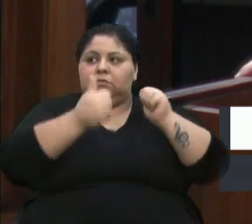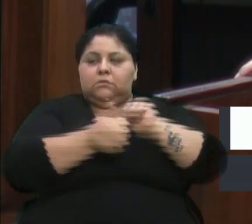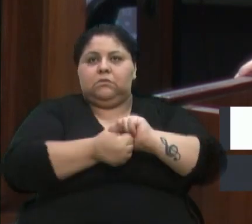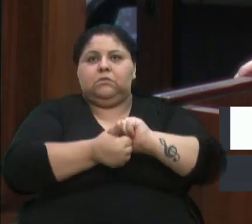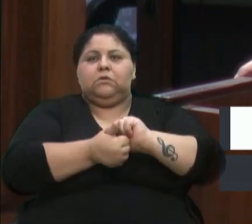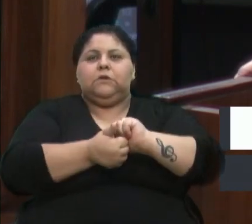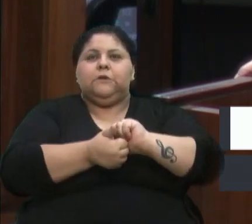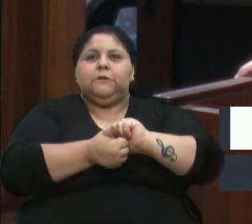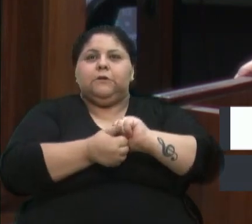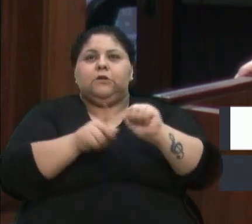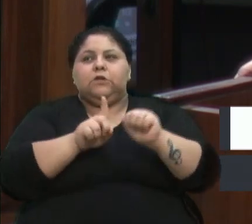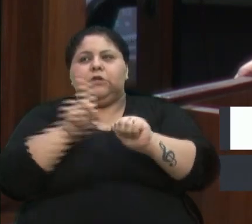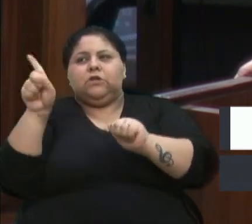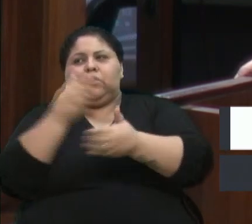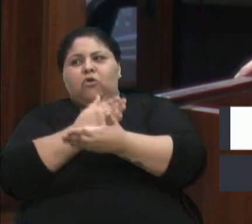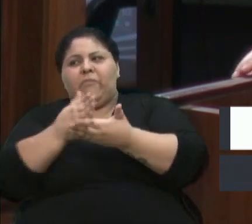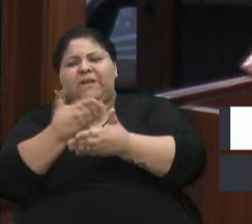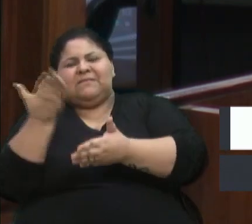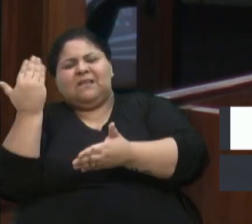Légua. Então,